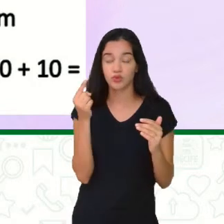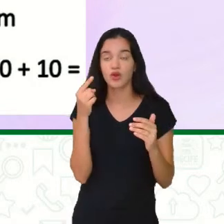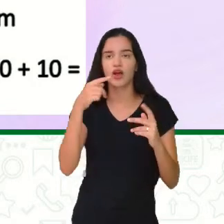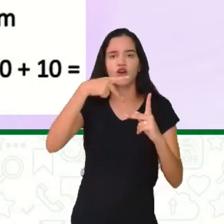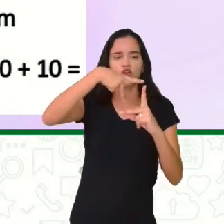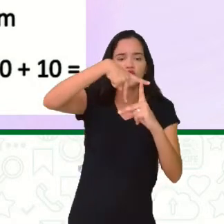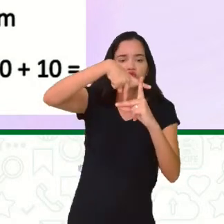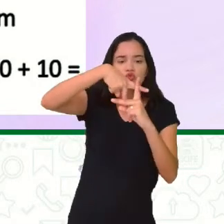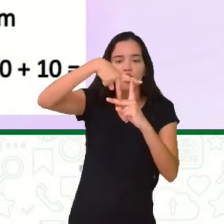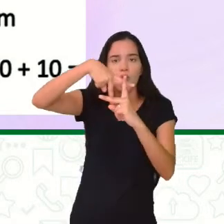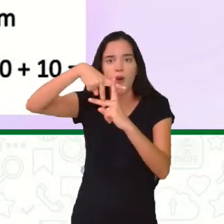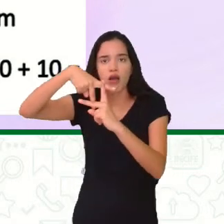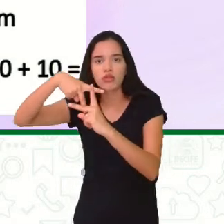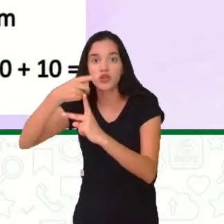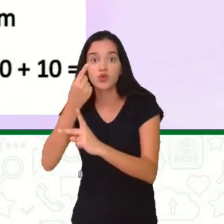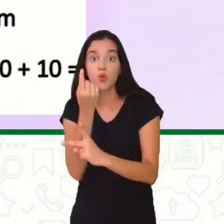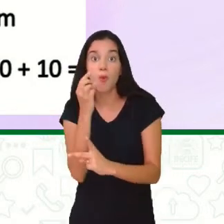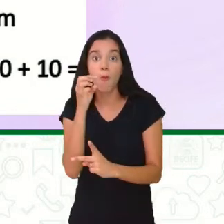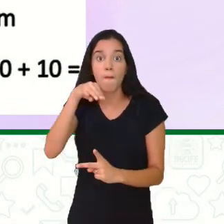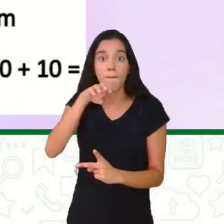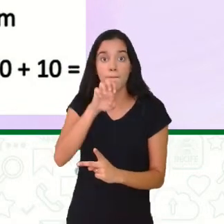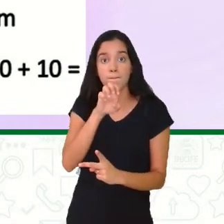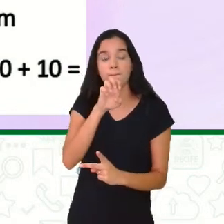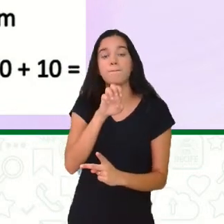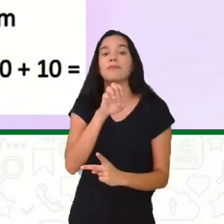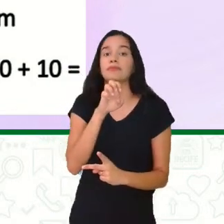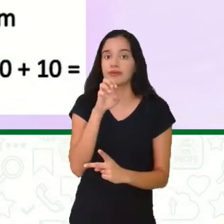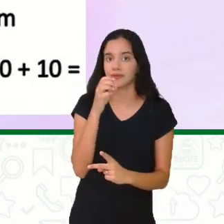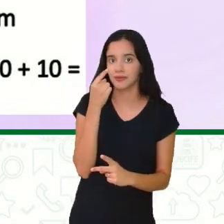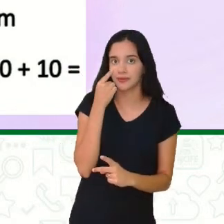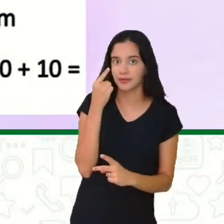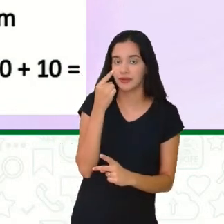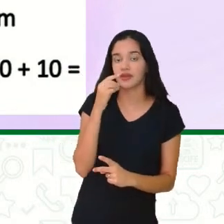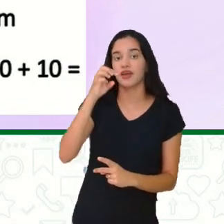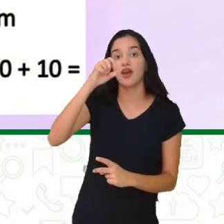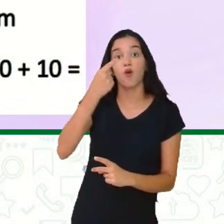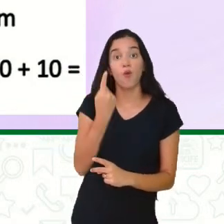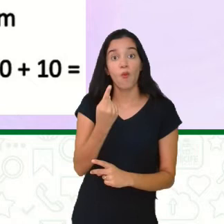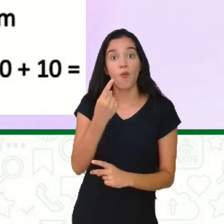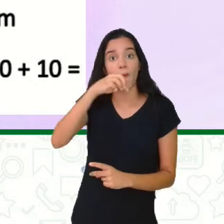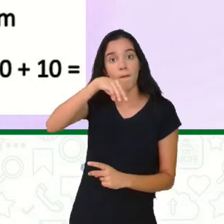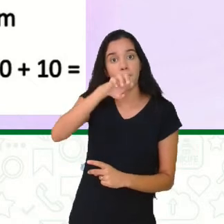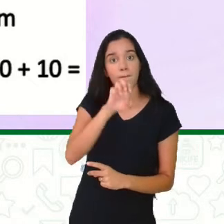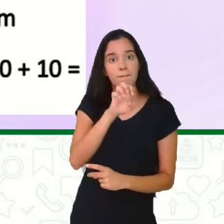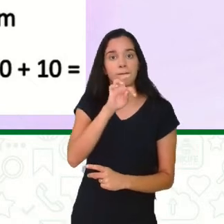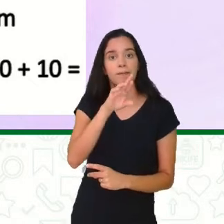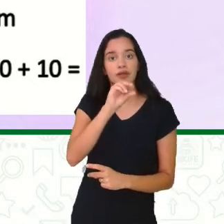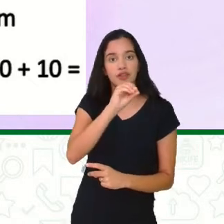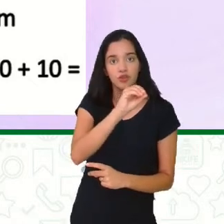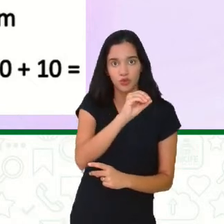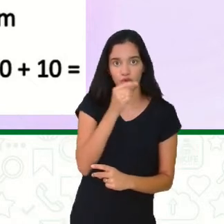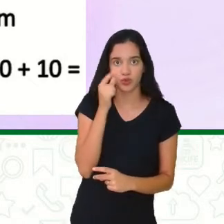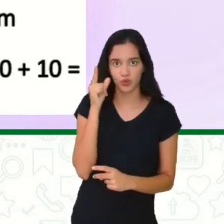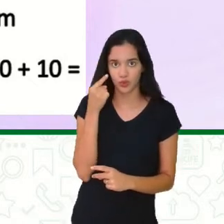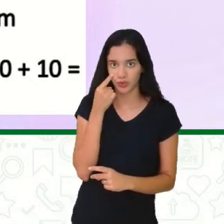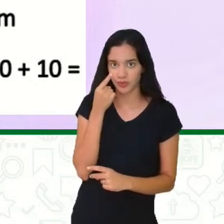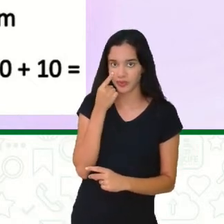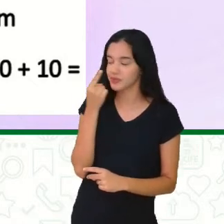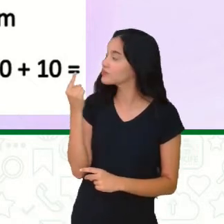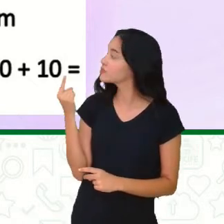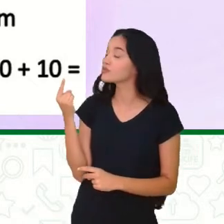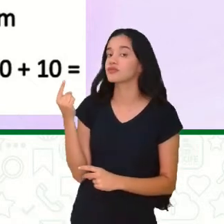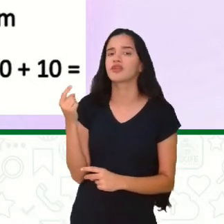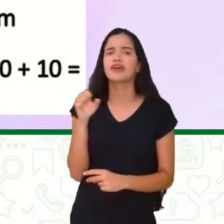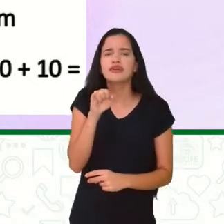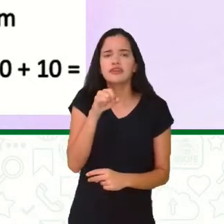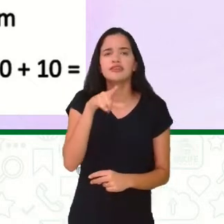de 1 metro quadrado, certo? Tá bem ali em cima, né? 1 metro de cada lado tem o quadradinho. E